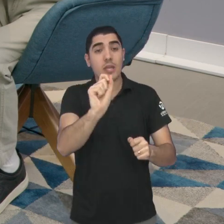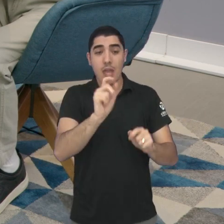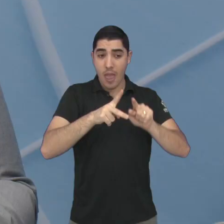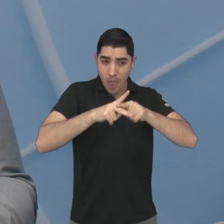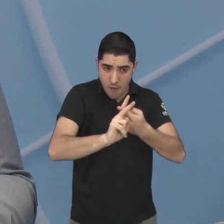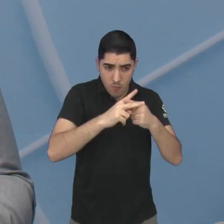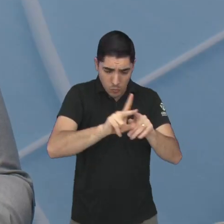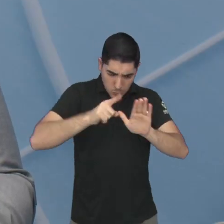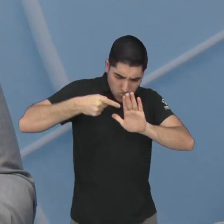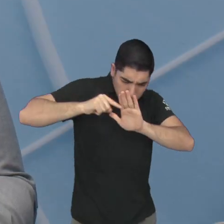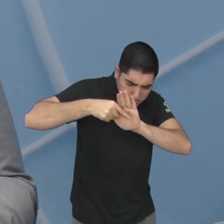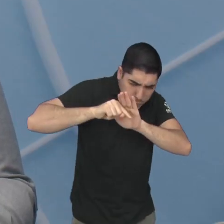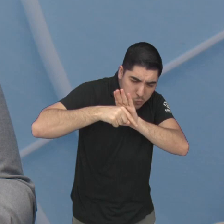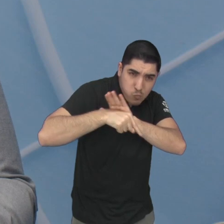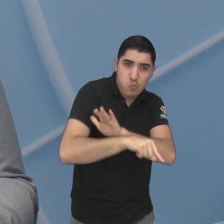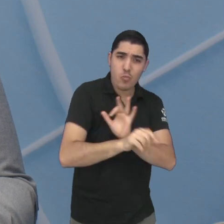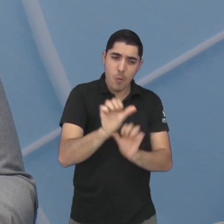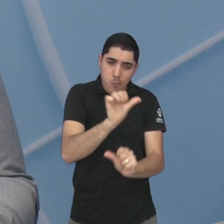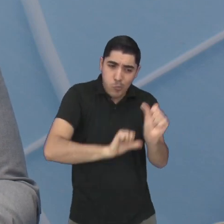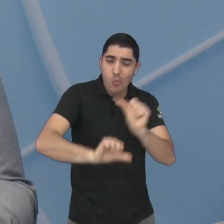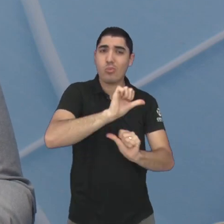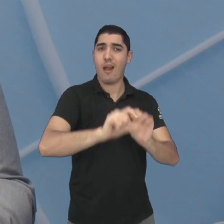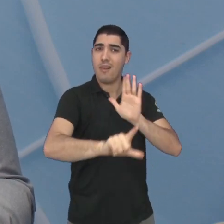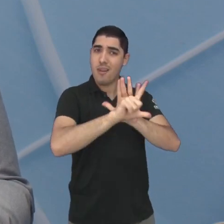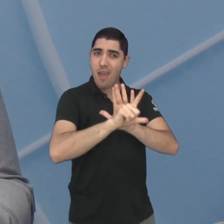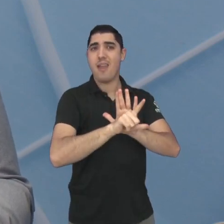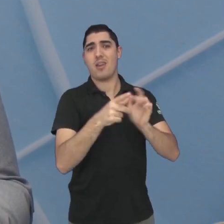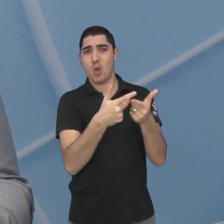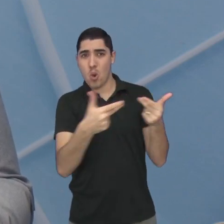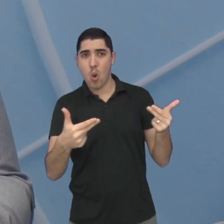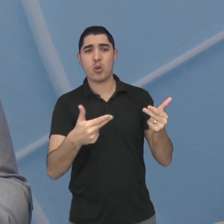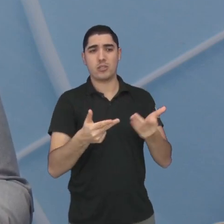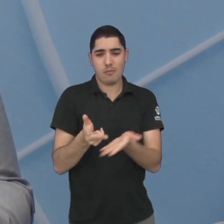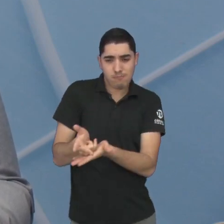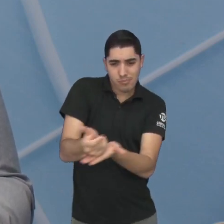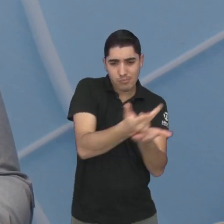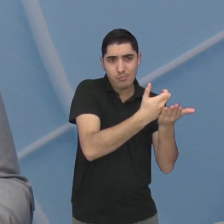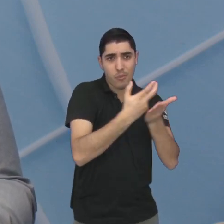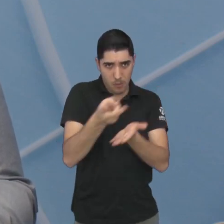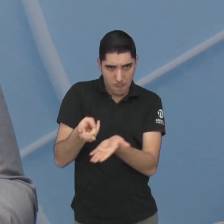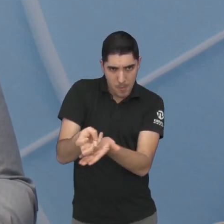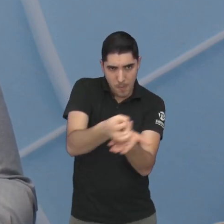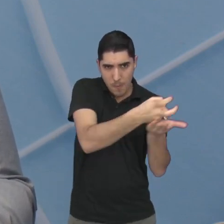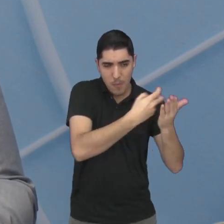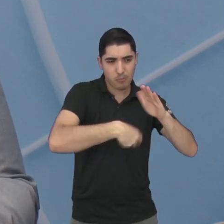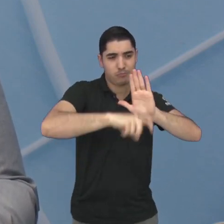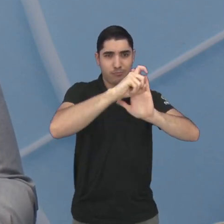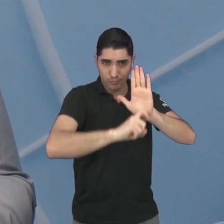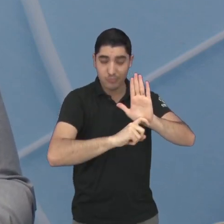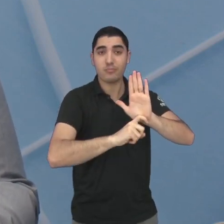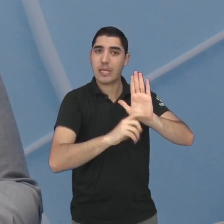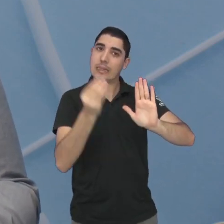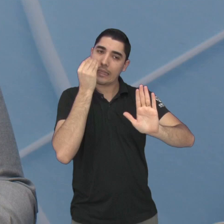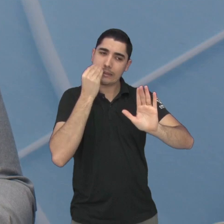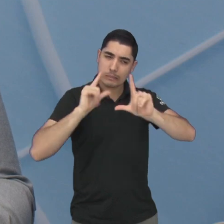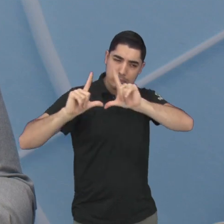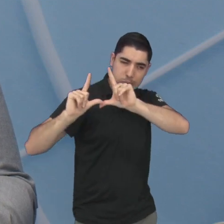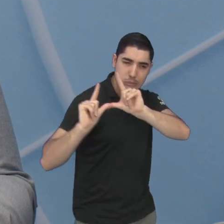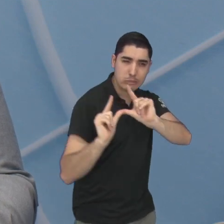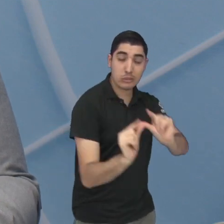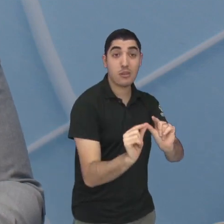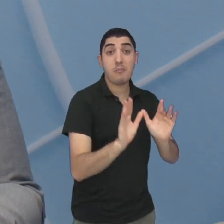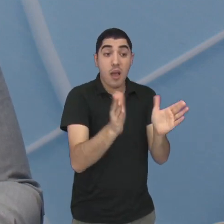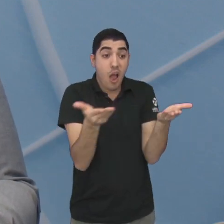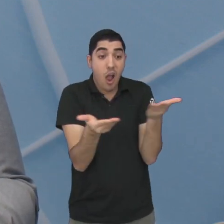profundas. E são reformas que envolvem mexer com essa estrutura social como ela é hoje, que esses ricos, esse 1%, está no topo da pirâmide